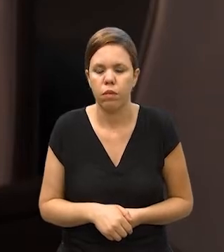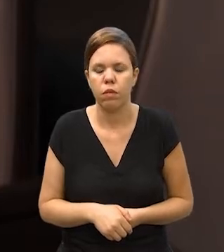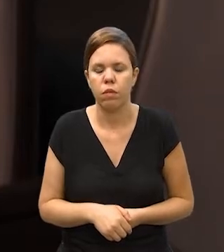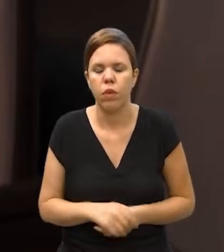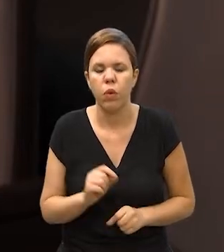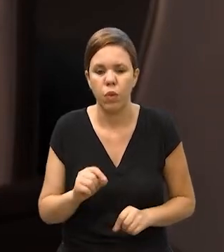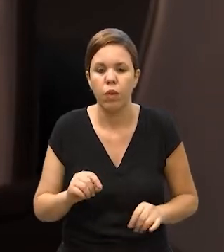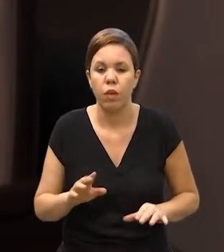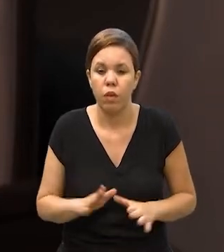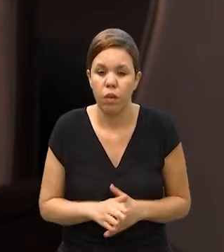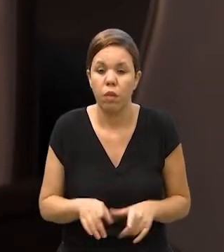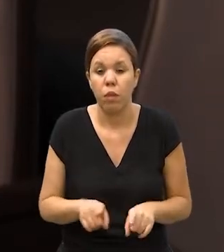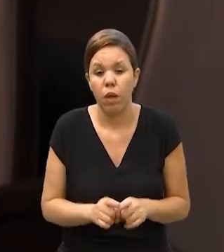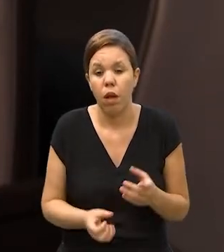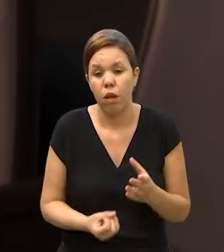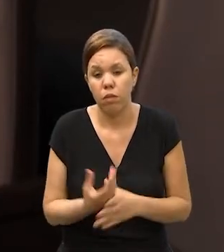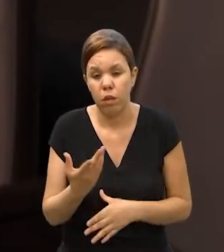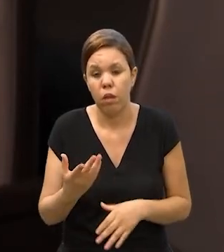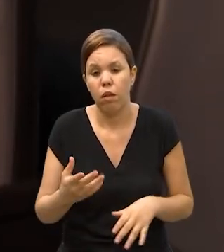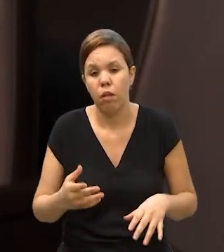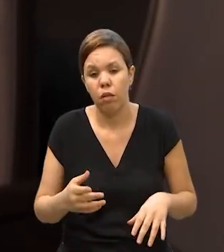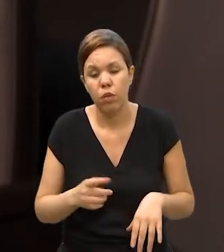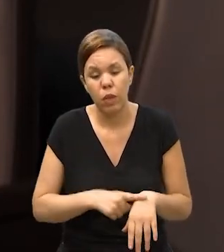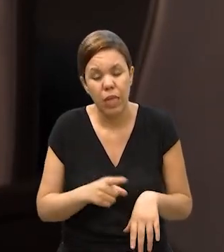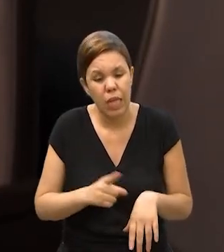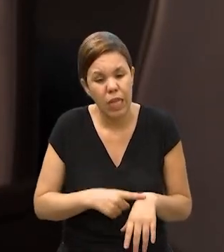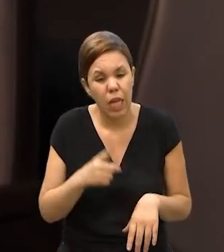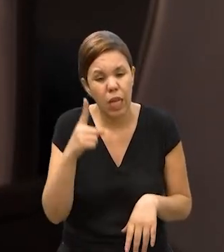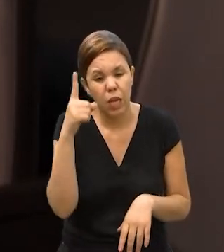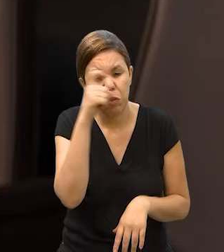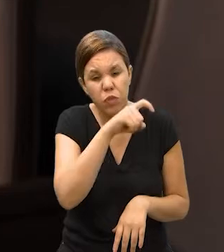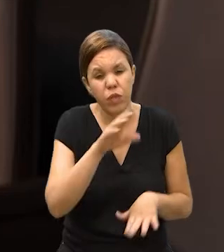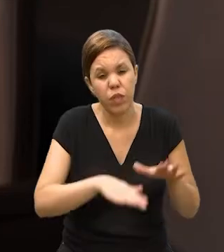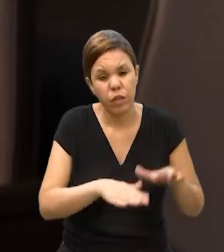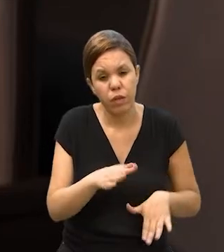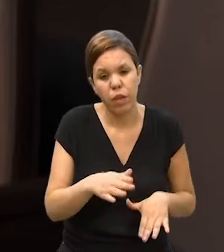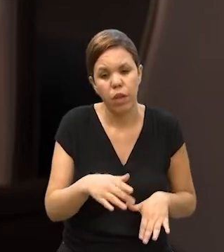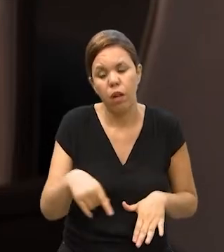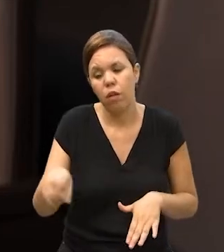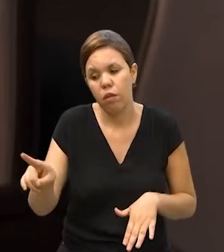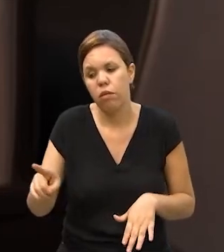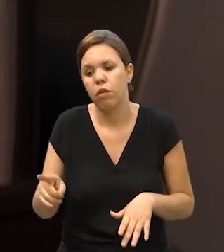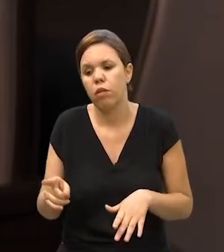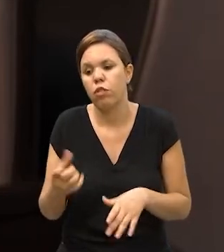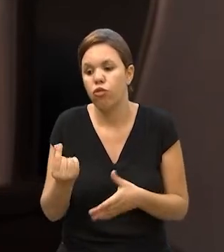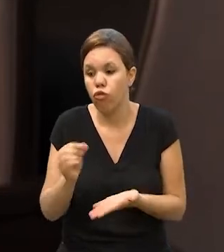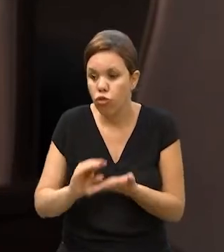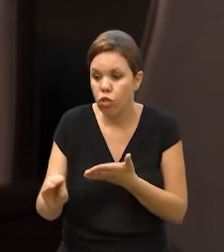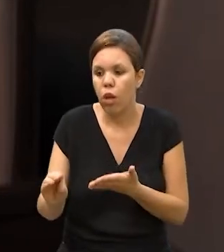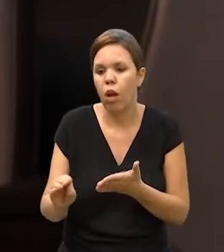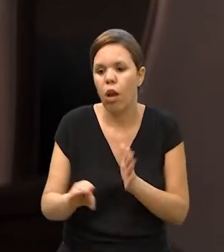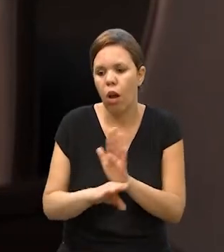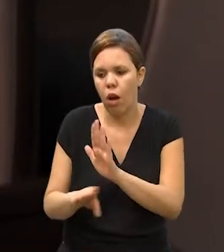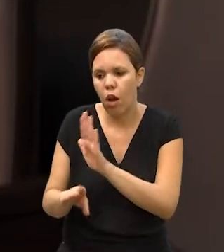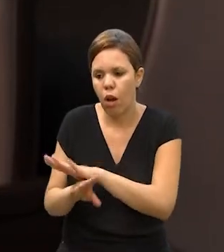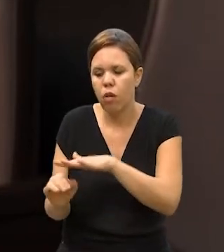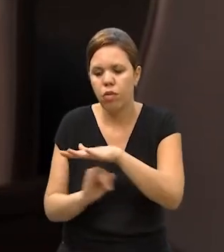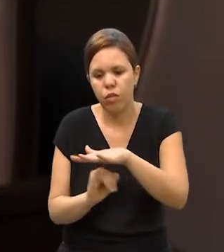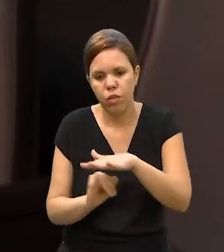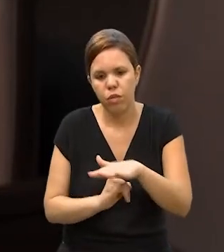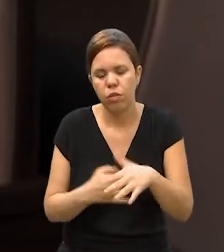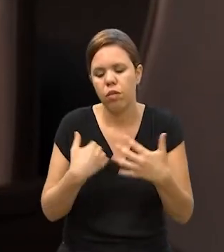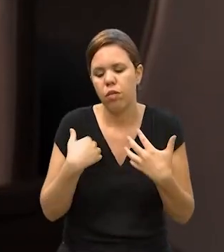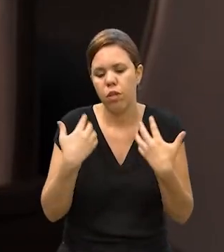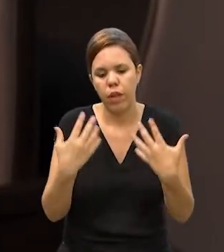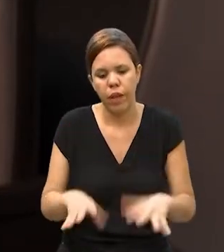que sacrificam o seu tempo, né? Sacrificam muitas vezes também colocando dinheiro, né, na entidade, porque a gente não quer